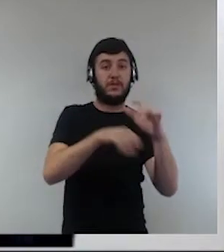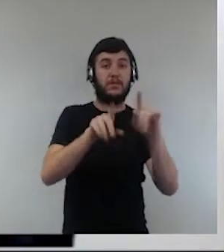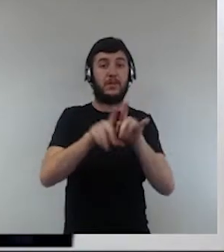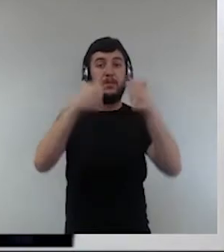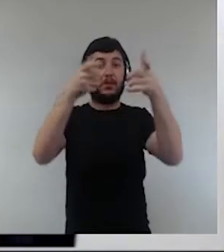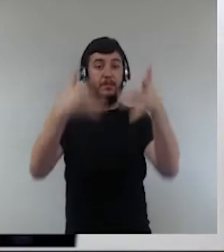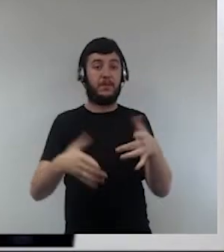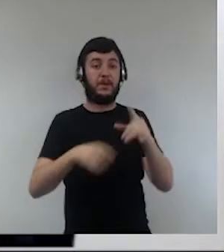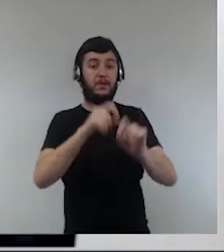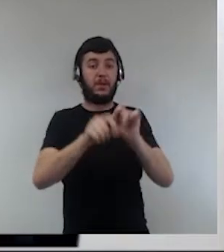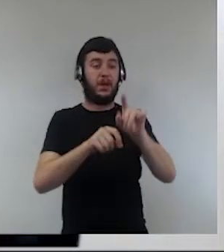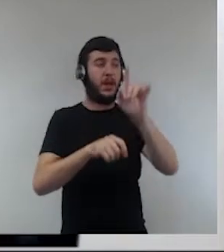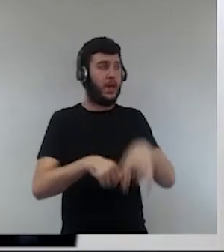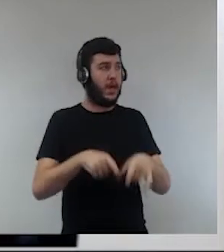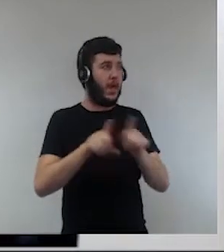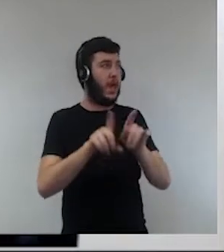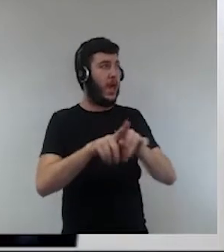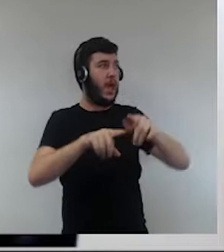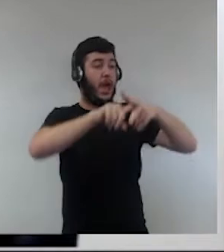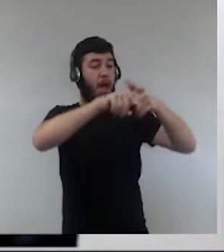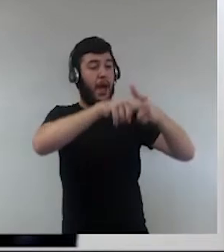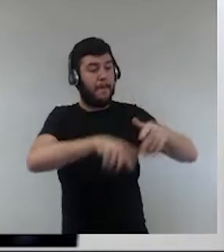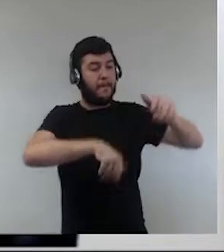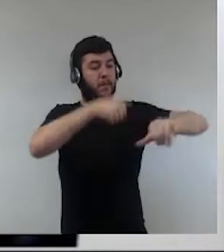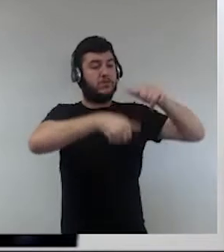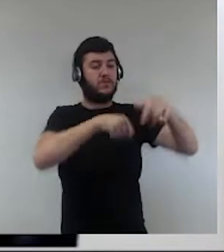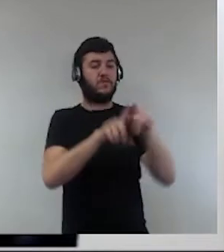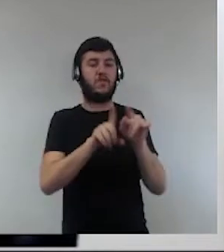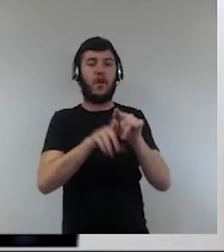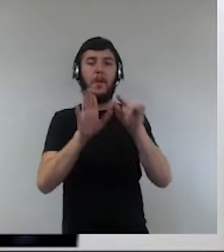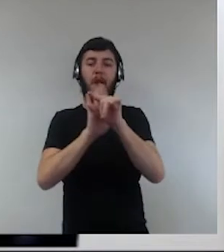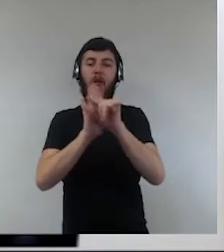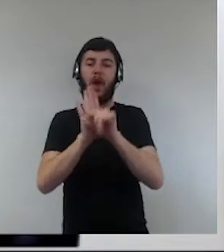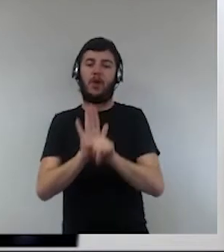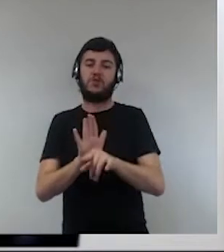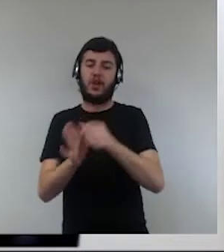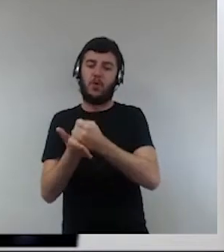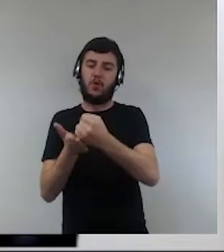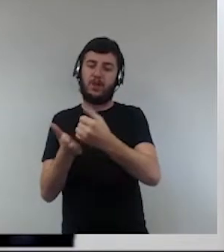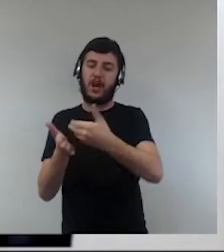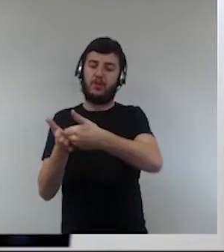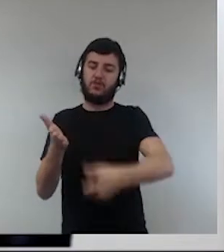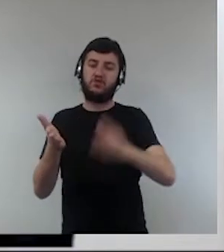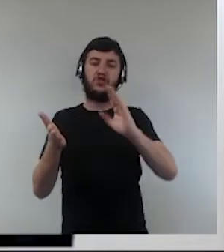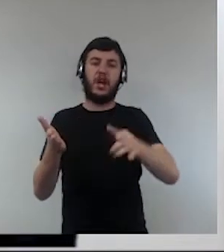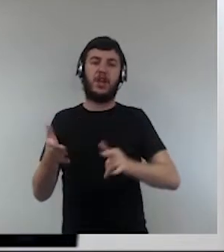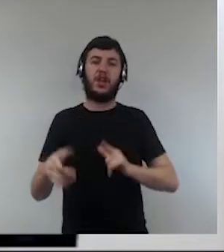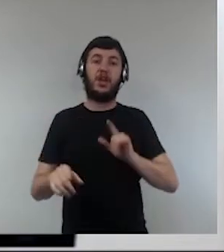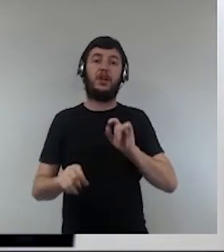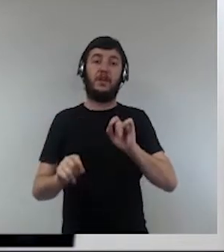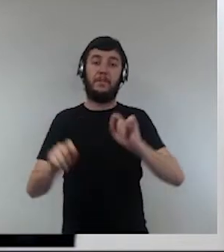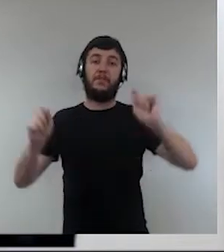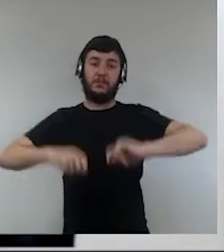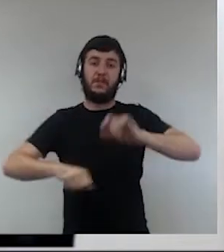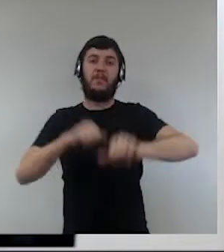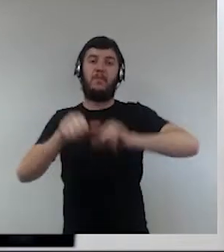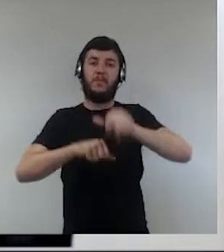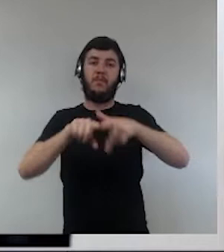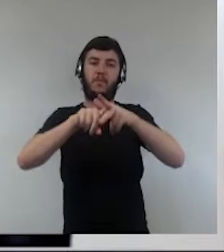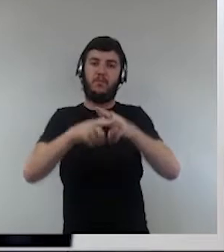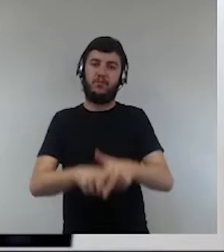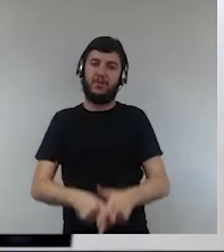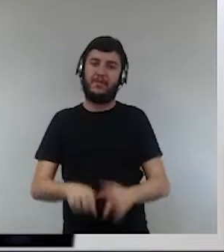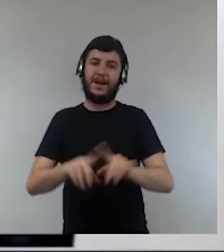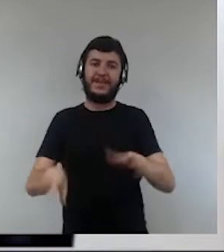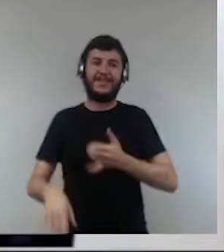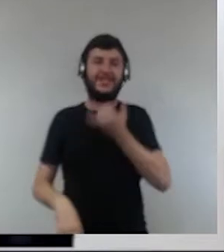pressuposto premissa para a modificação de cláusulas contratuais. Particularmente, mais uma vez, com todas as vênias